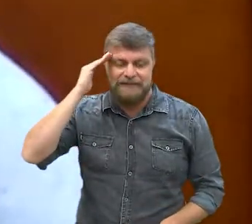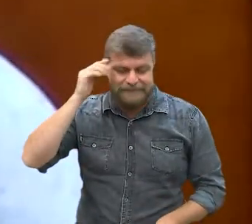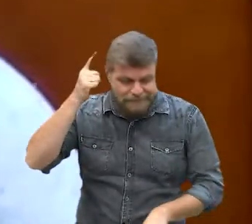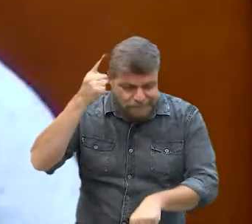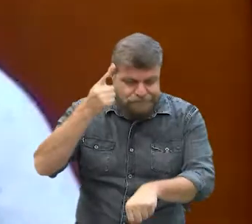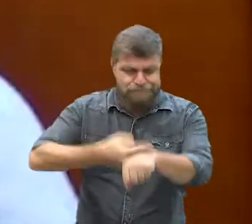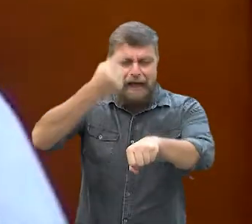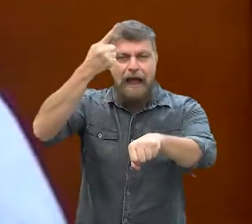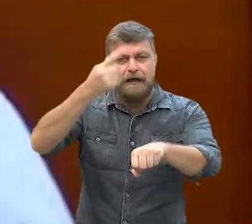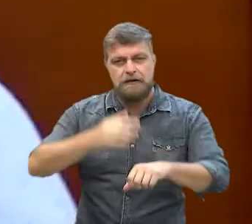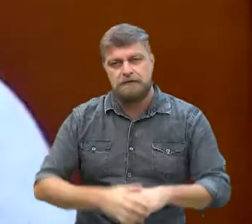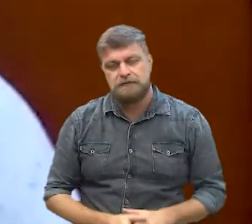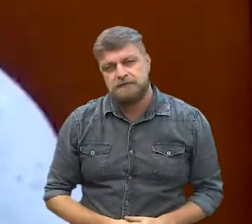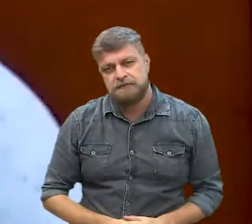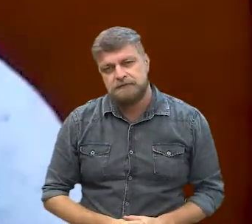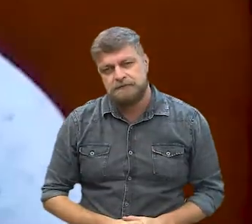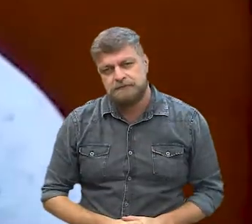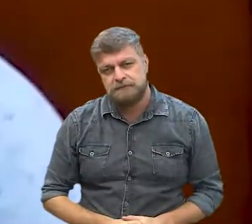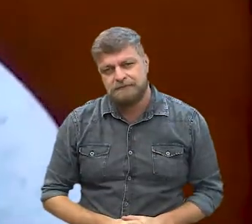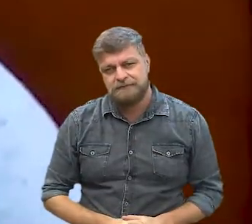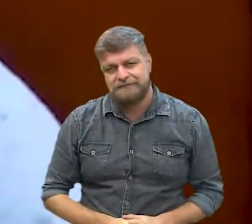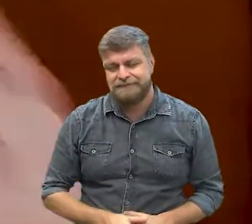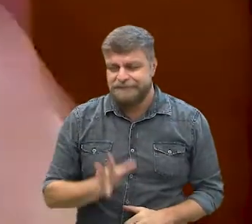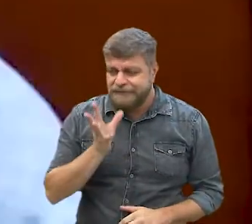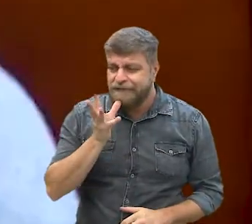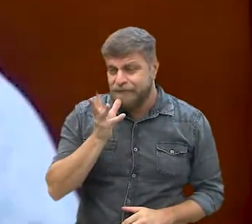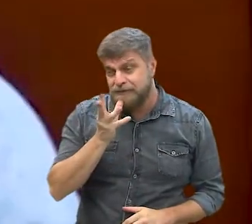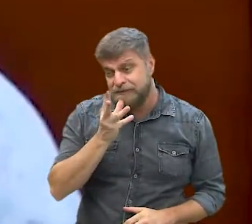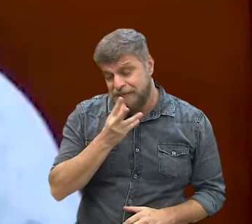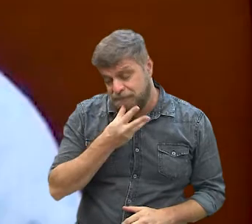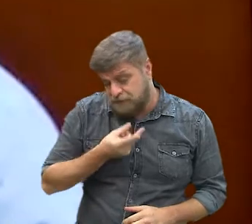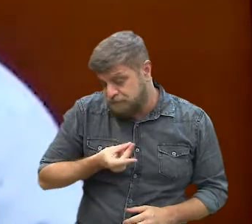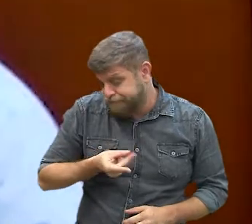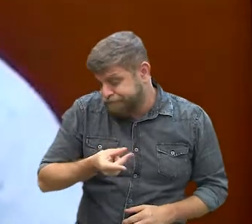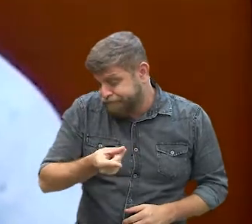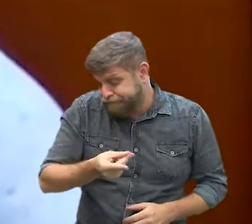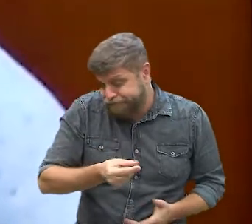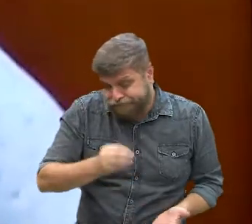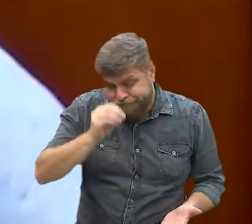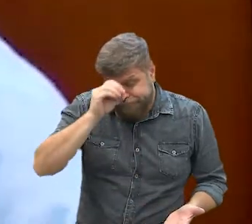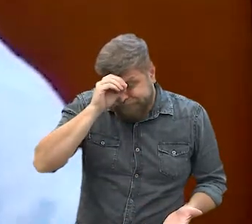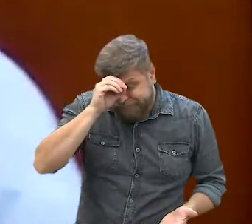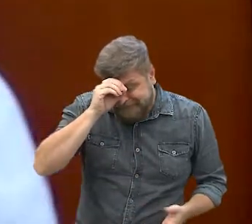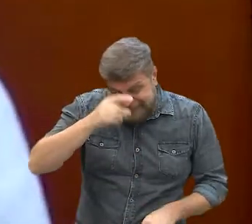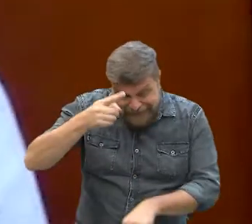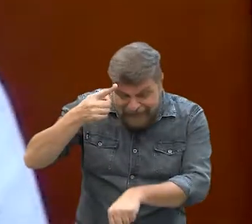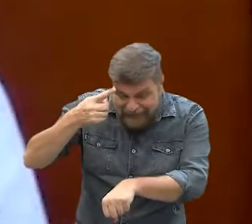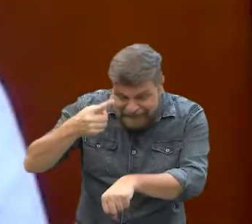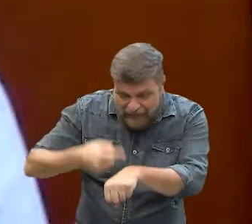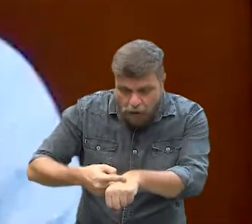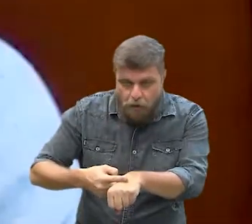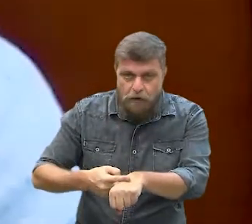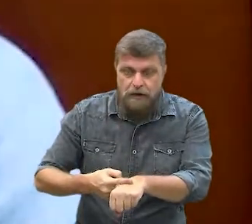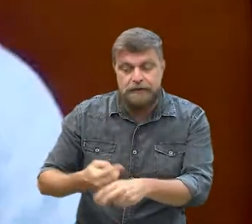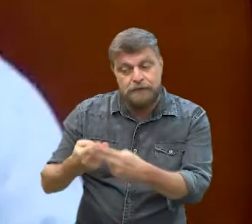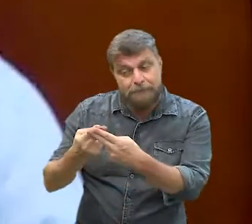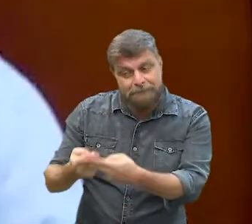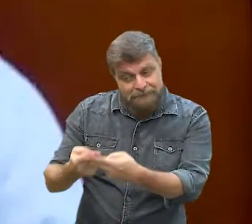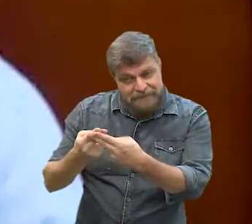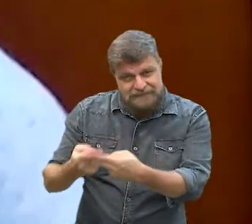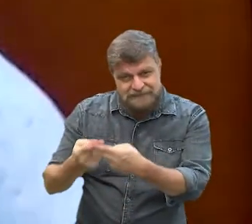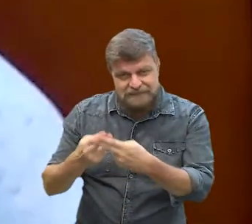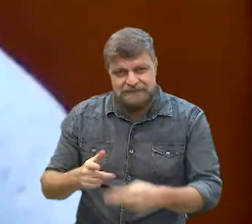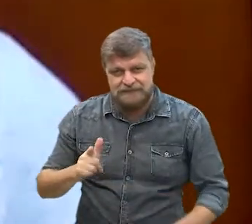né? Entenderem que talvez demore um pouco mais, talvez, né, o produto não chegue exatamente como chegaria na mesa